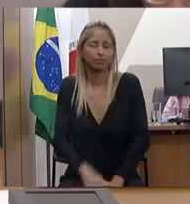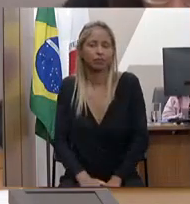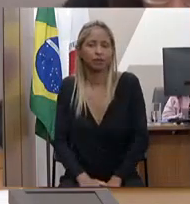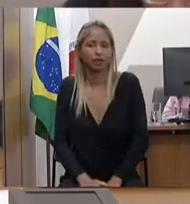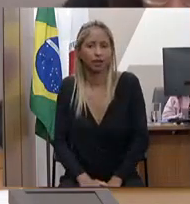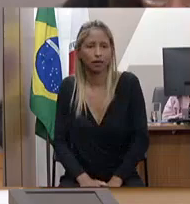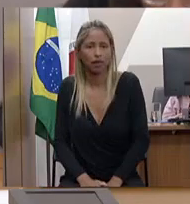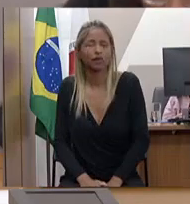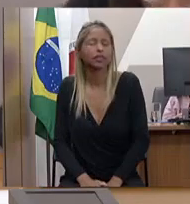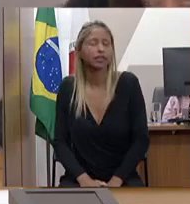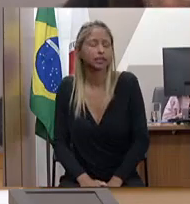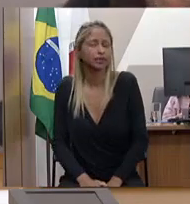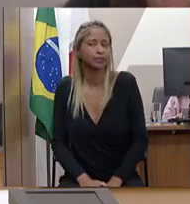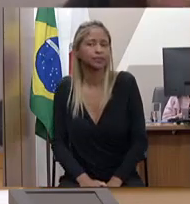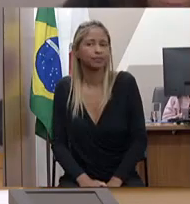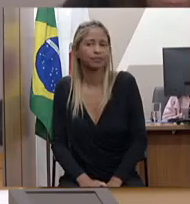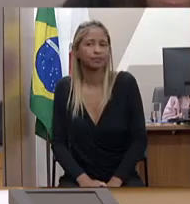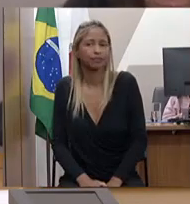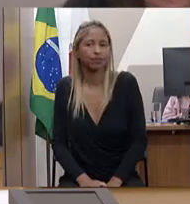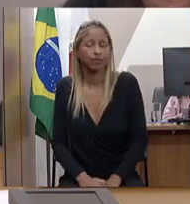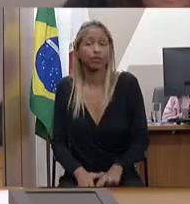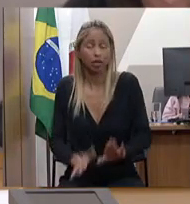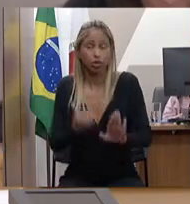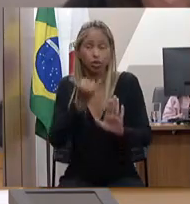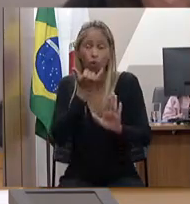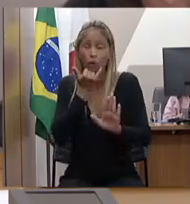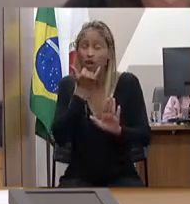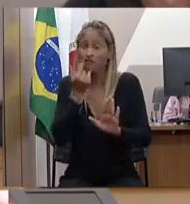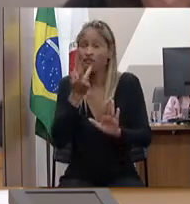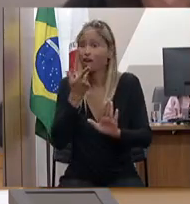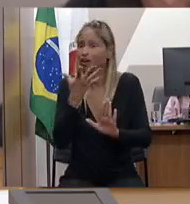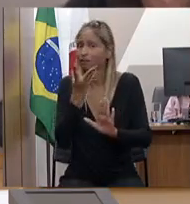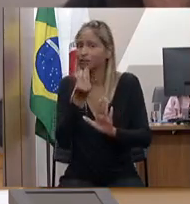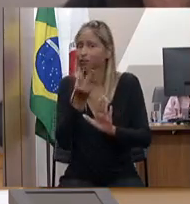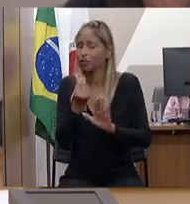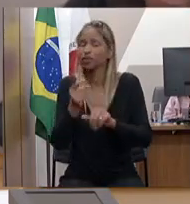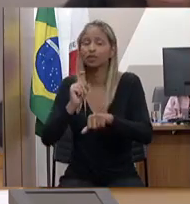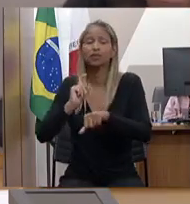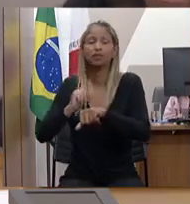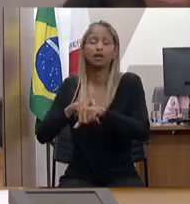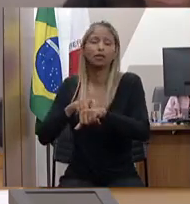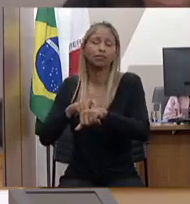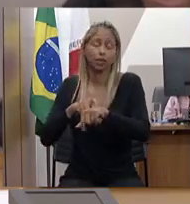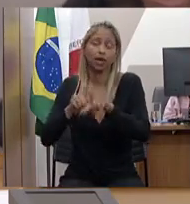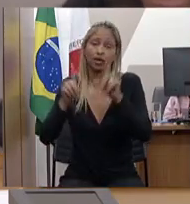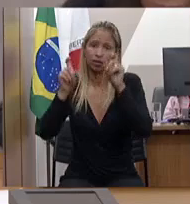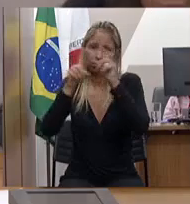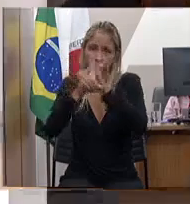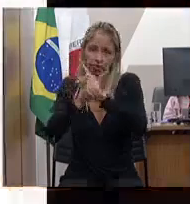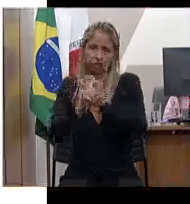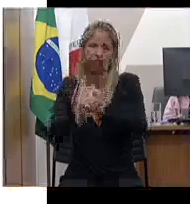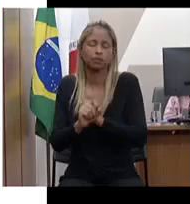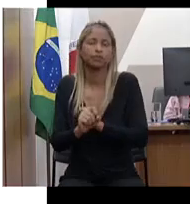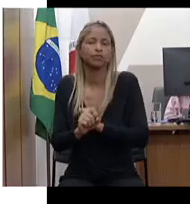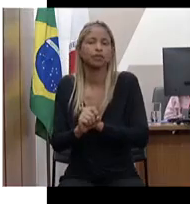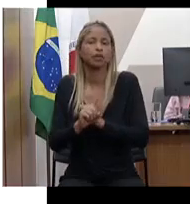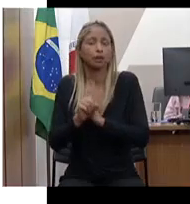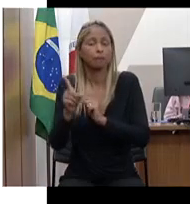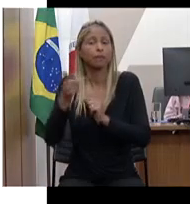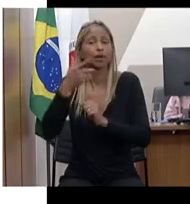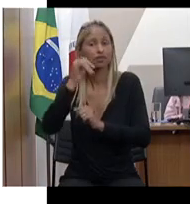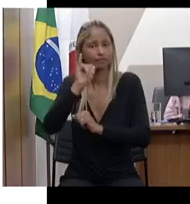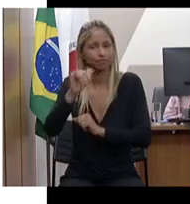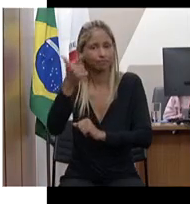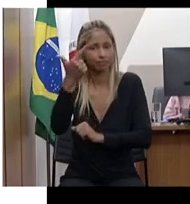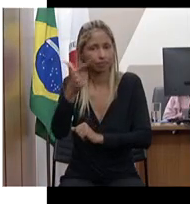ficar tentando falar muita coisa em pouco tempo Você sabe que sempre é difícil né mas eu repito